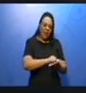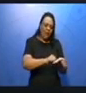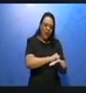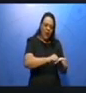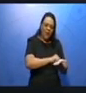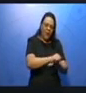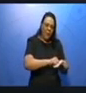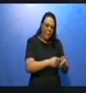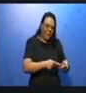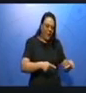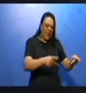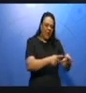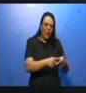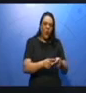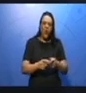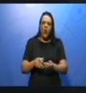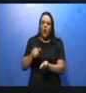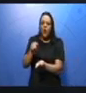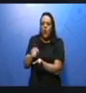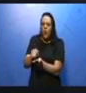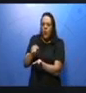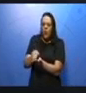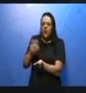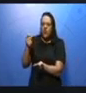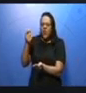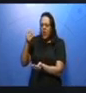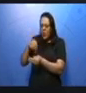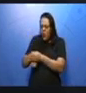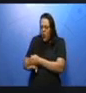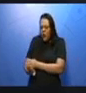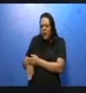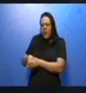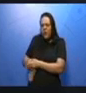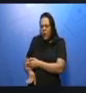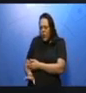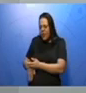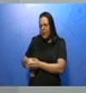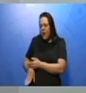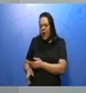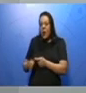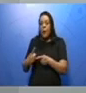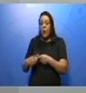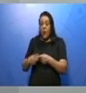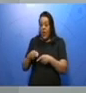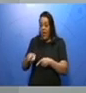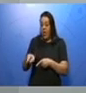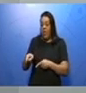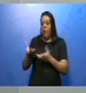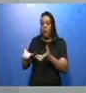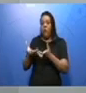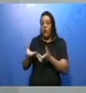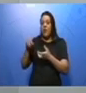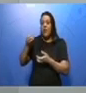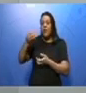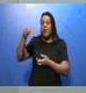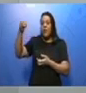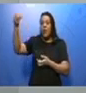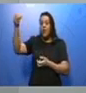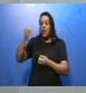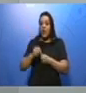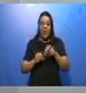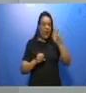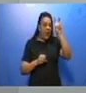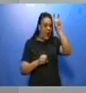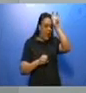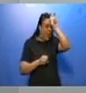fazer a viagem dos seus sonhos. Ele sonhava e ficava... Quando a gente quer muito uma coisa, espera muito, a gente fica imaginando, tentando antecipar,